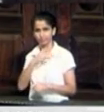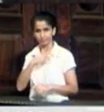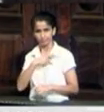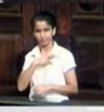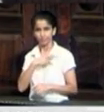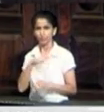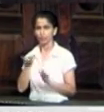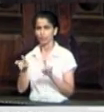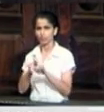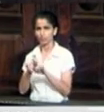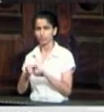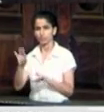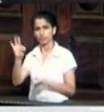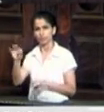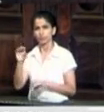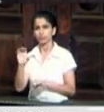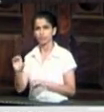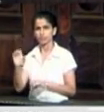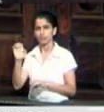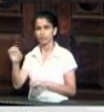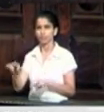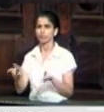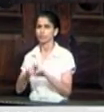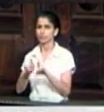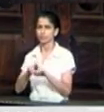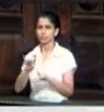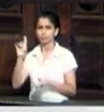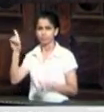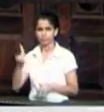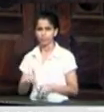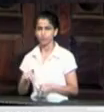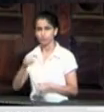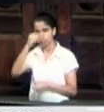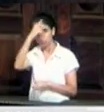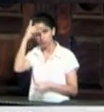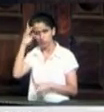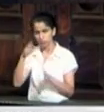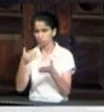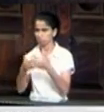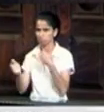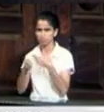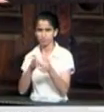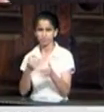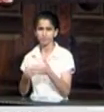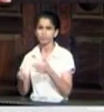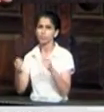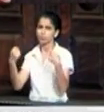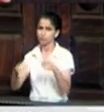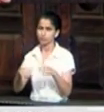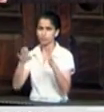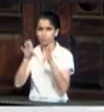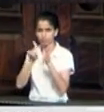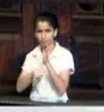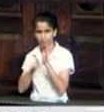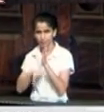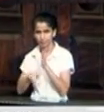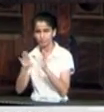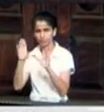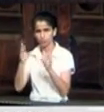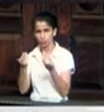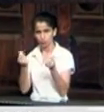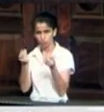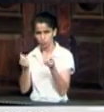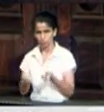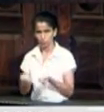no Tribunal de Contas, na Defensoria, aonde for, para ter redução de